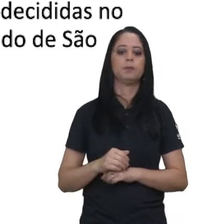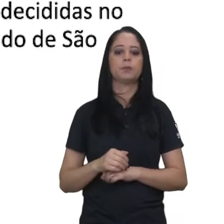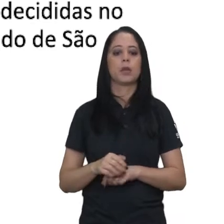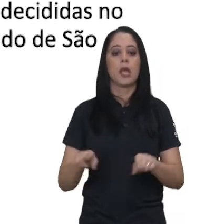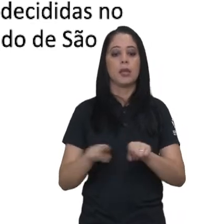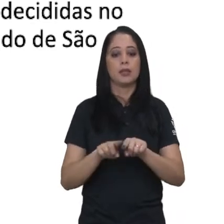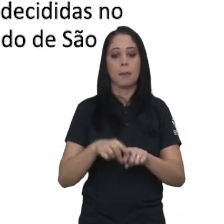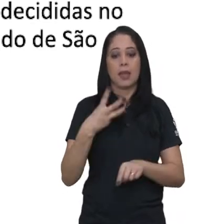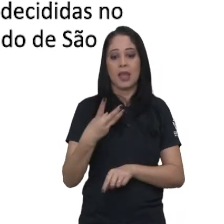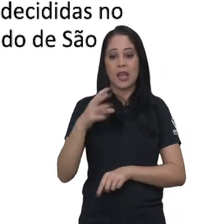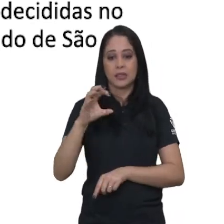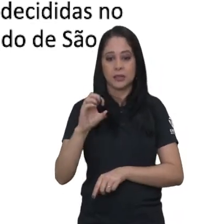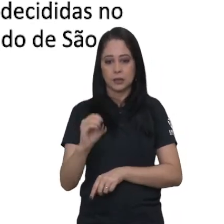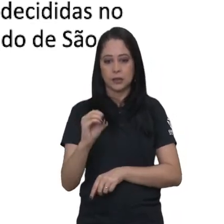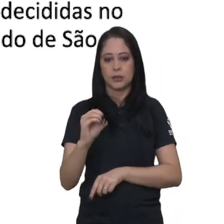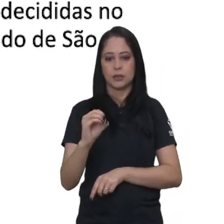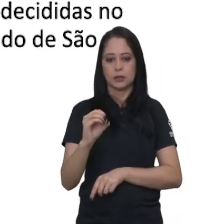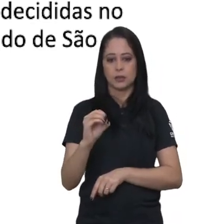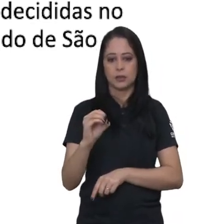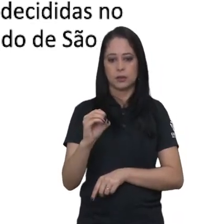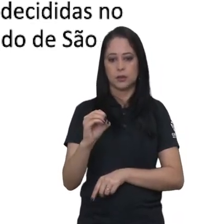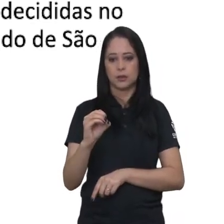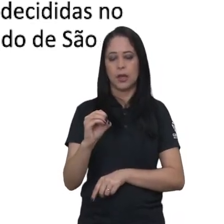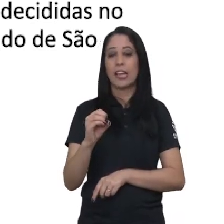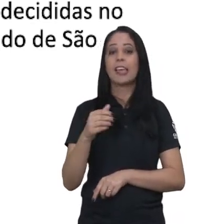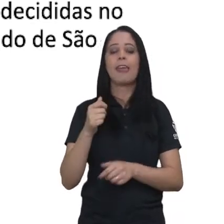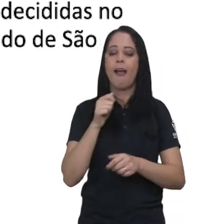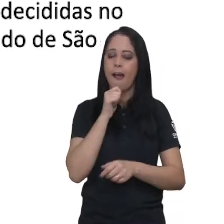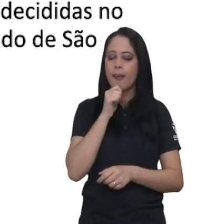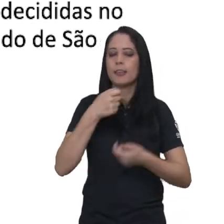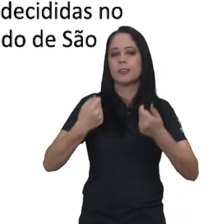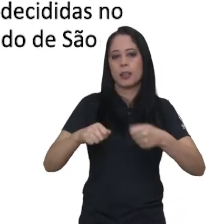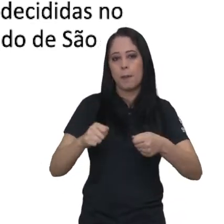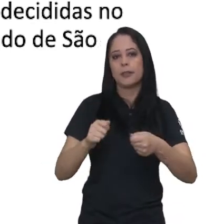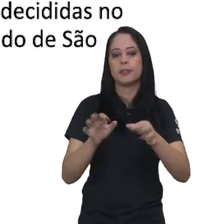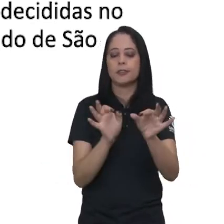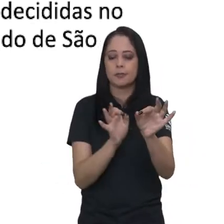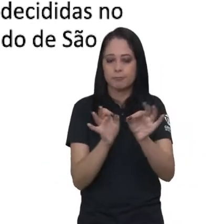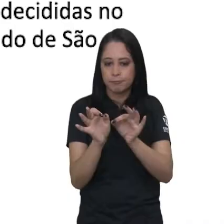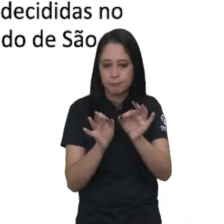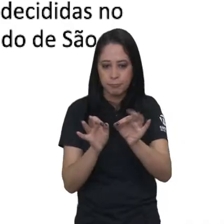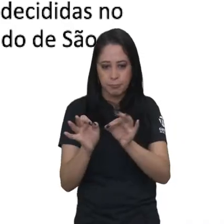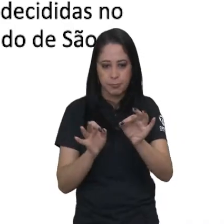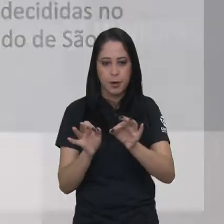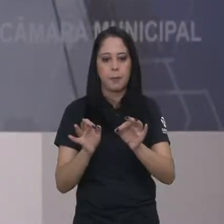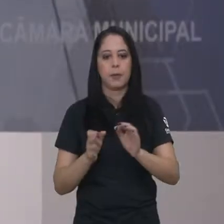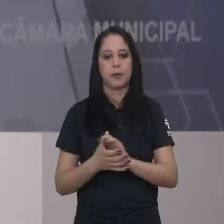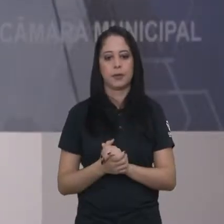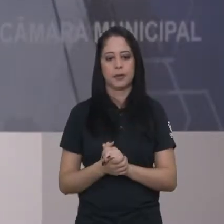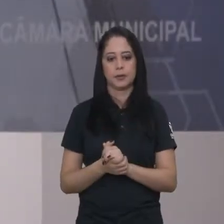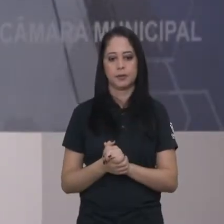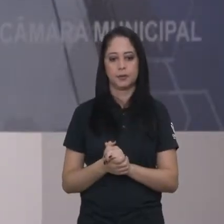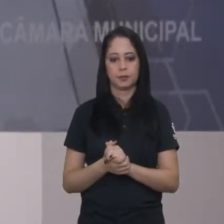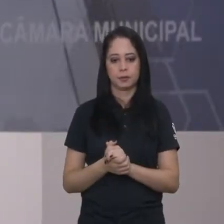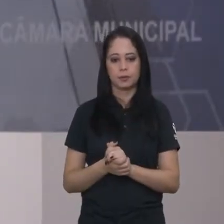-eis, e mais 30 núcleos irregulares, e 6 ex-eis, que eram aquelas zonas